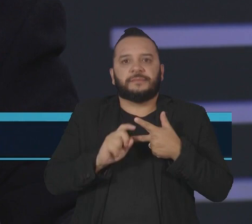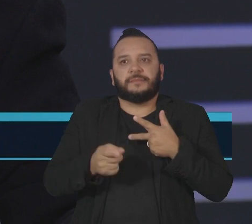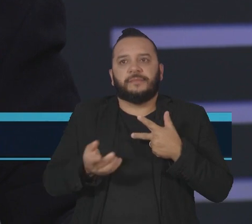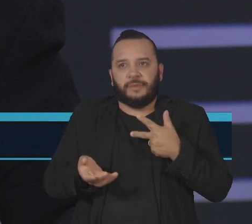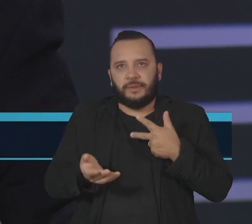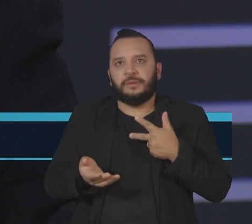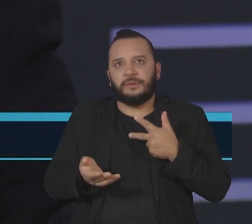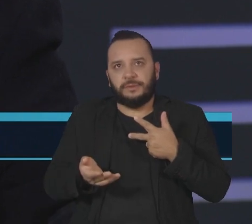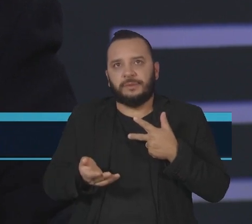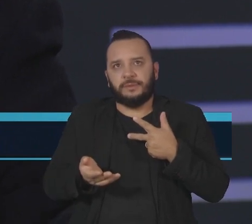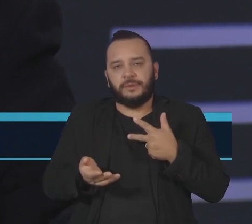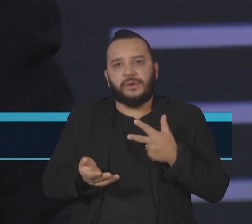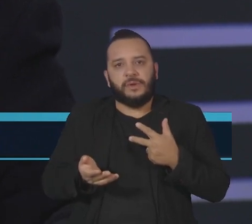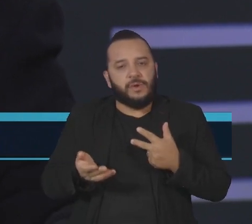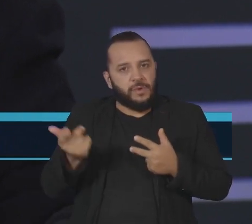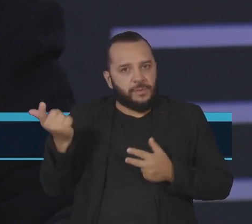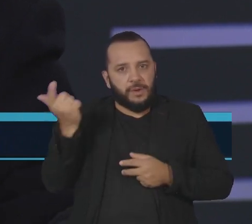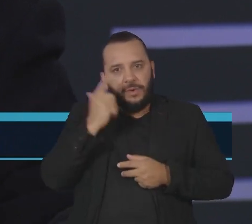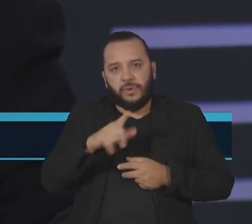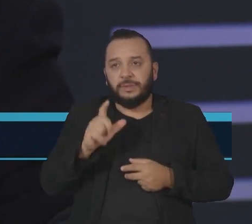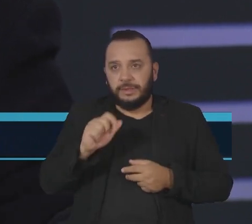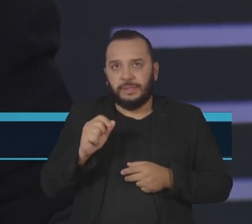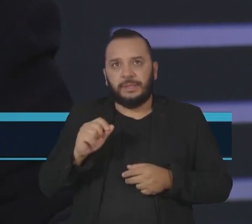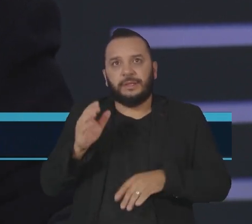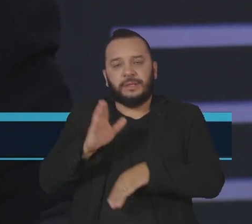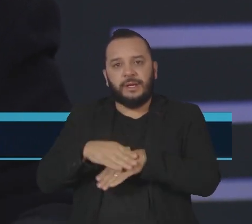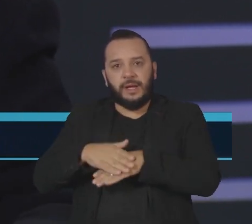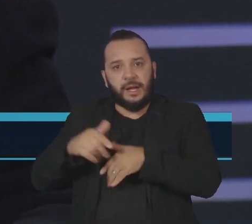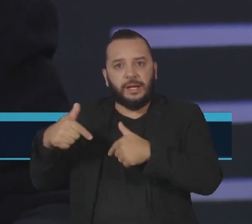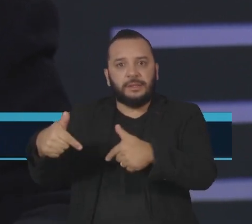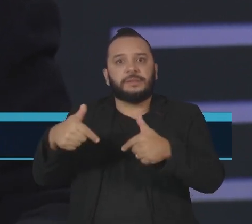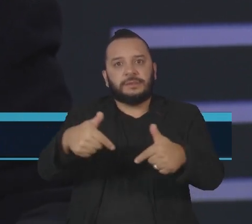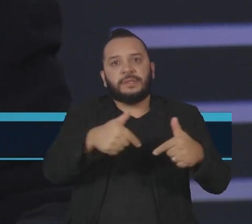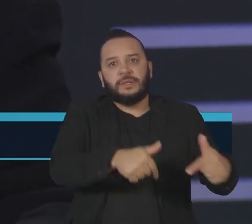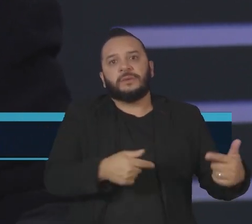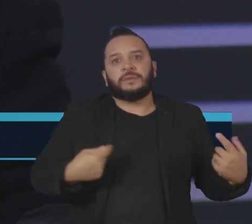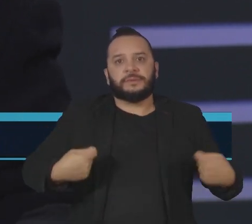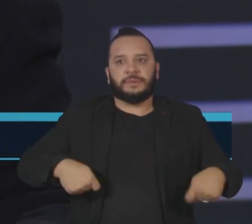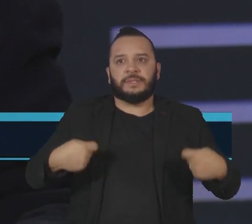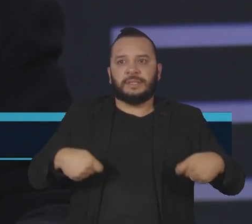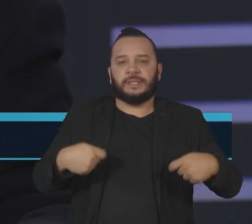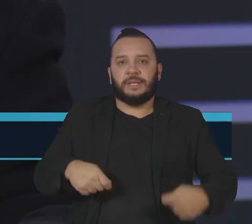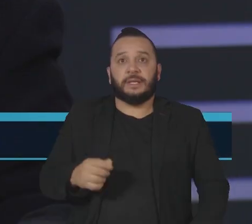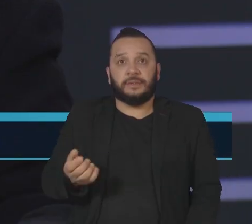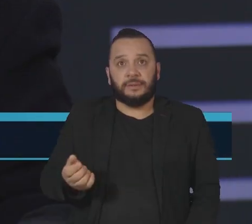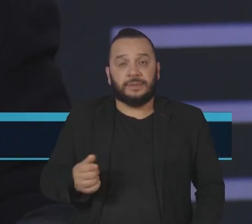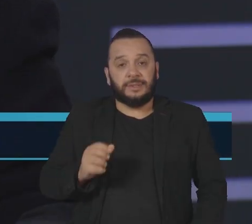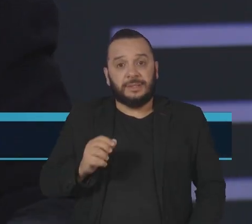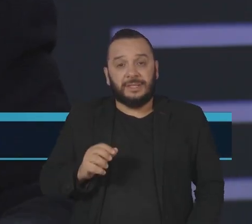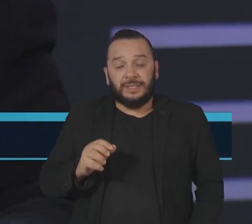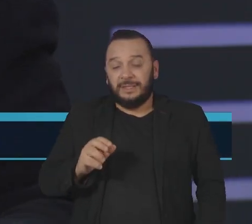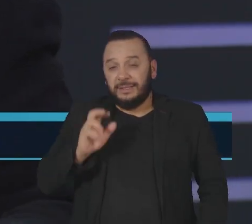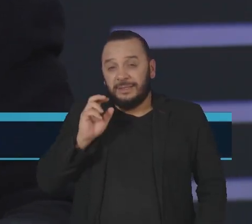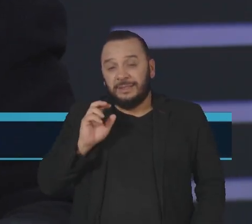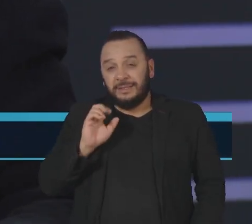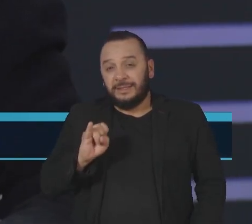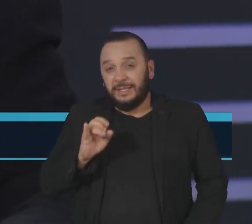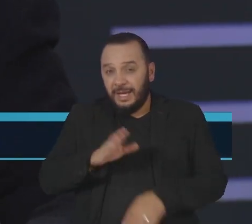executivo para tomar medidas que eram necessárias ser tomadas, senão o executivo